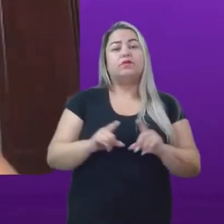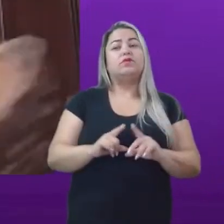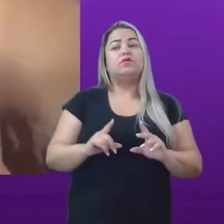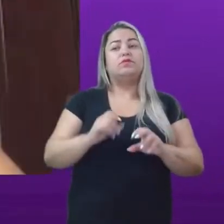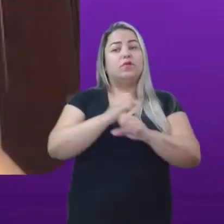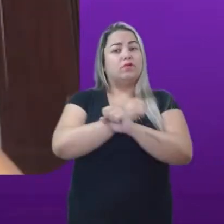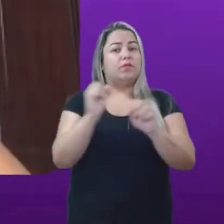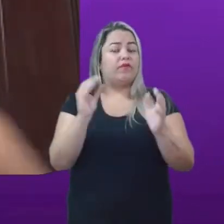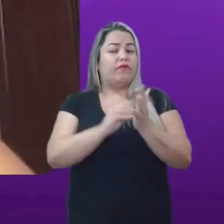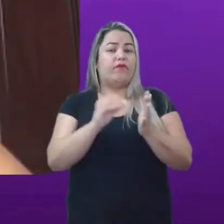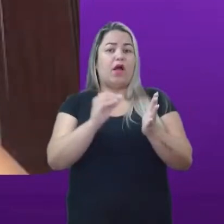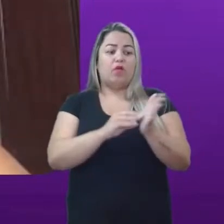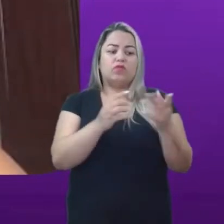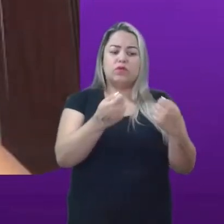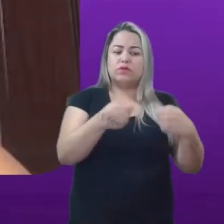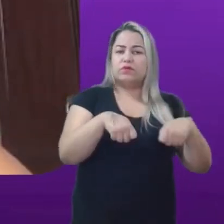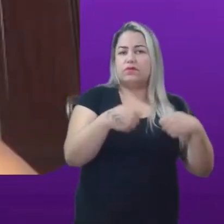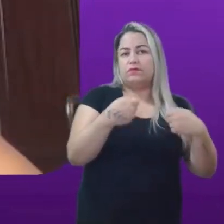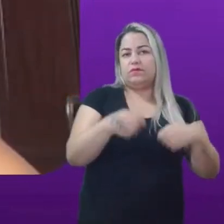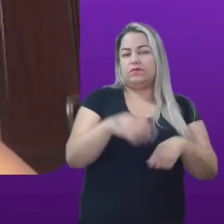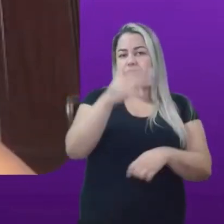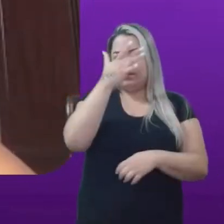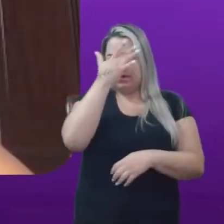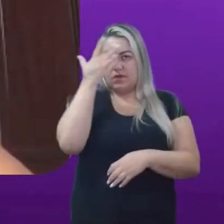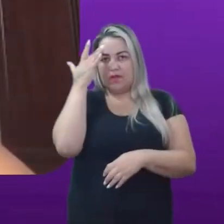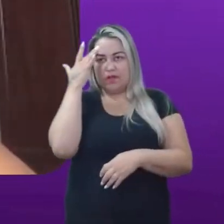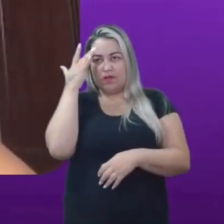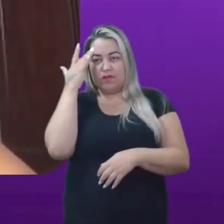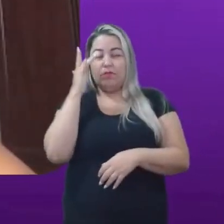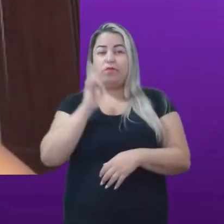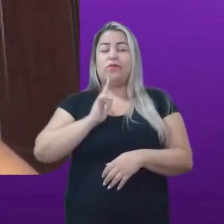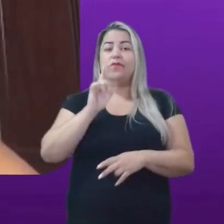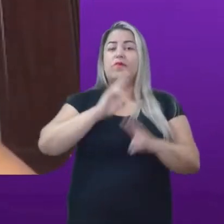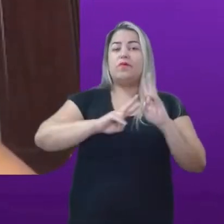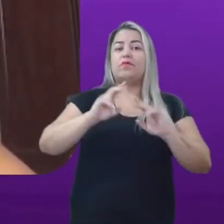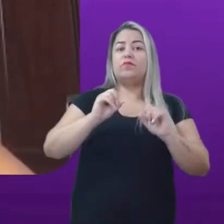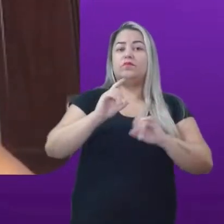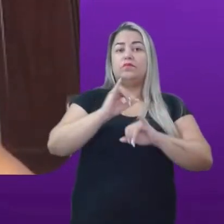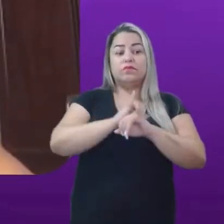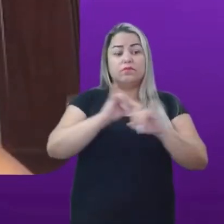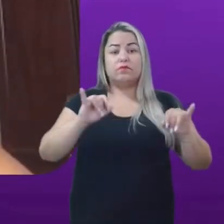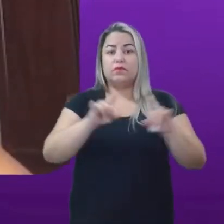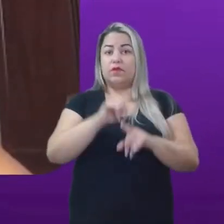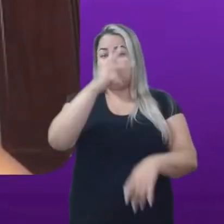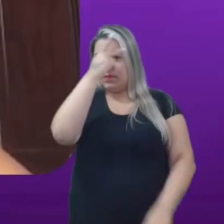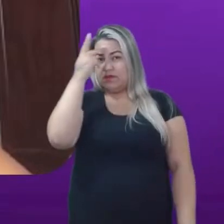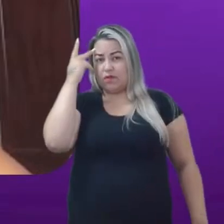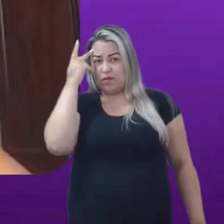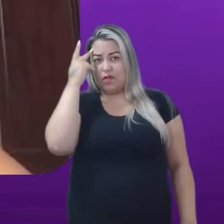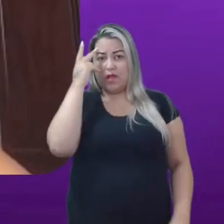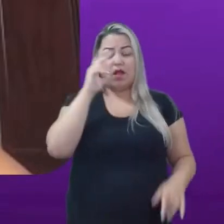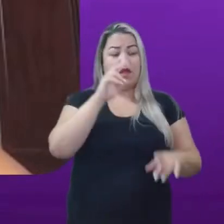condição por falta de merecimento dos indivíduos. Só que a gente vê que os dados também já mostram que a maioria das pessoas que estão em situação